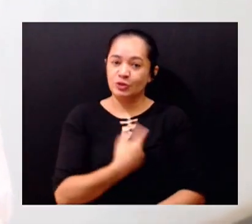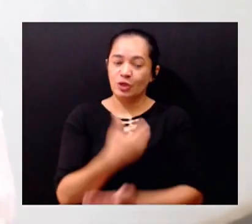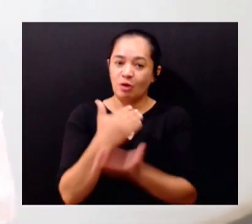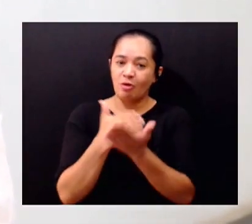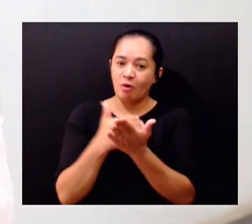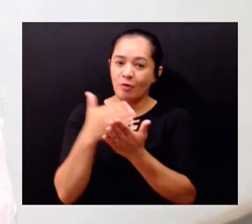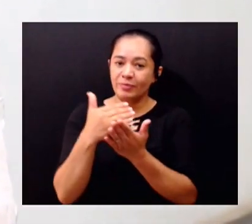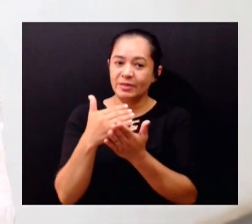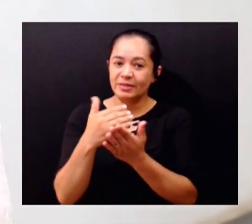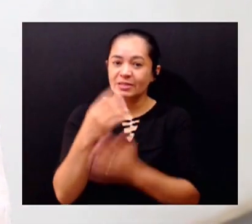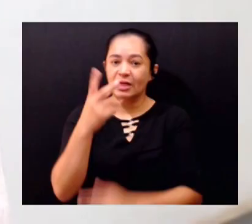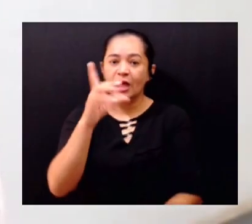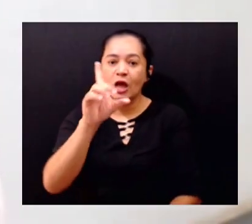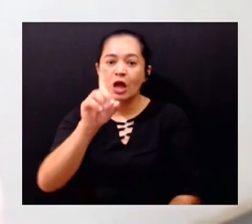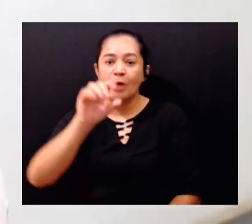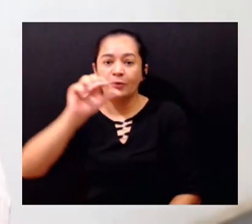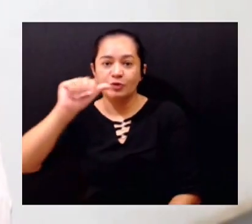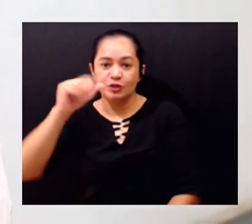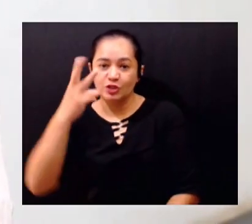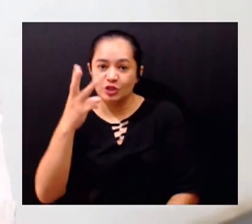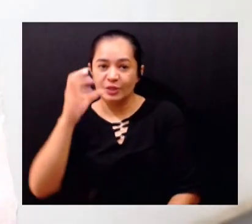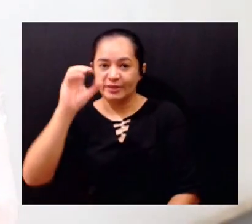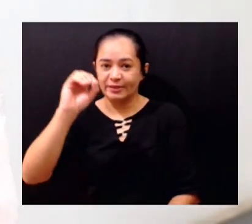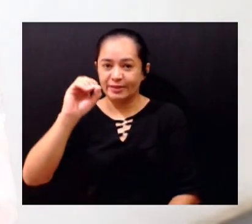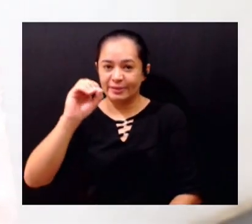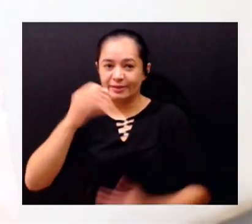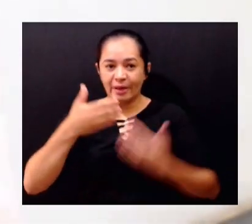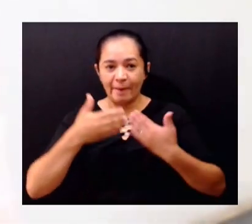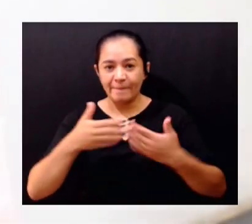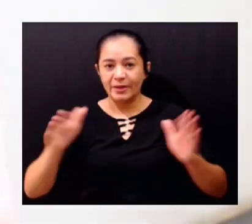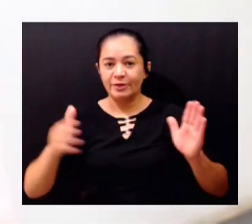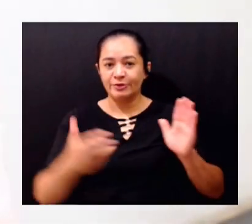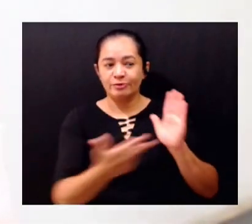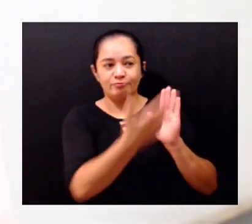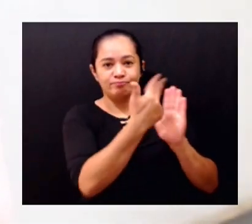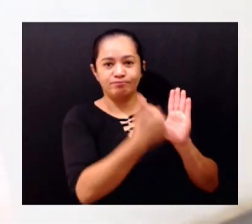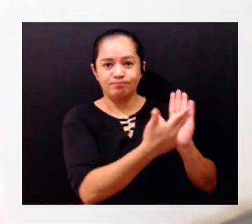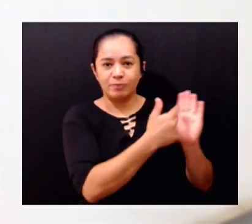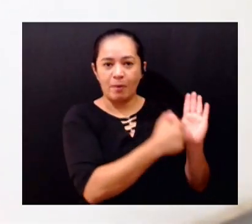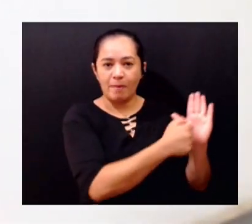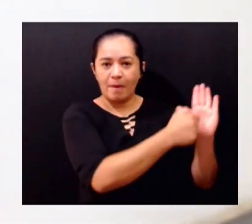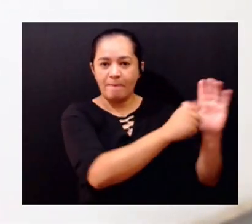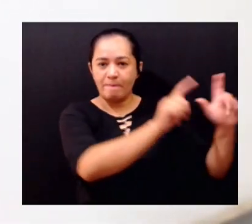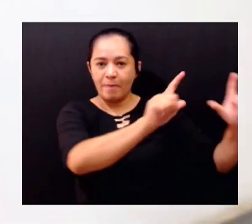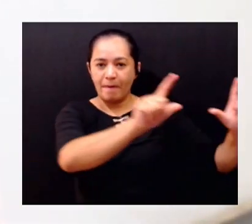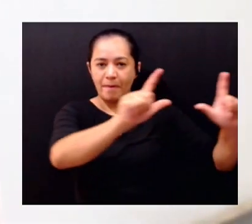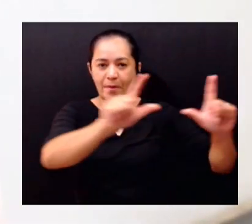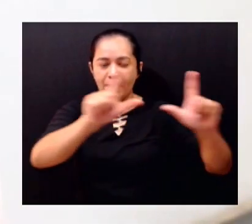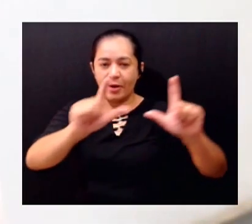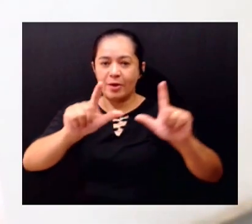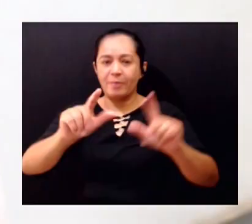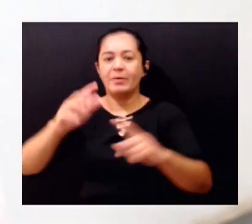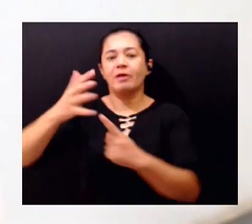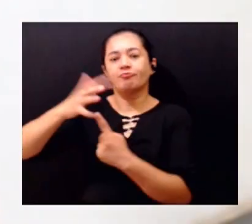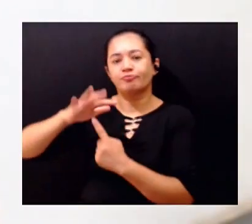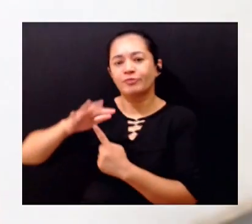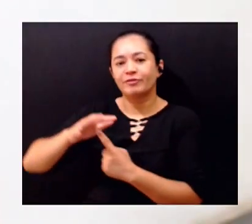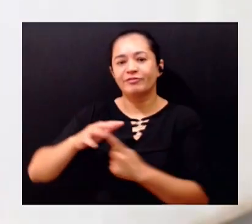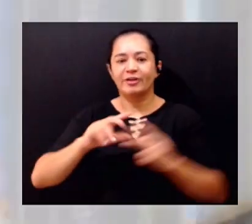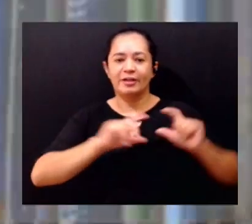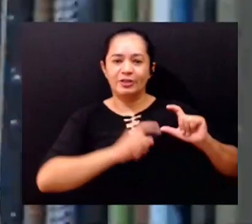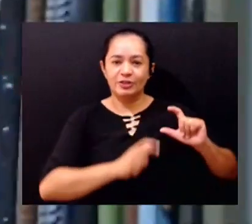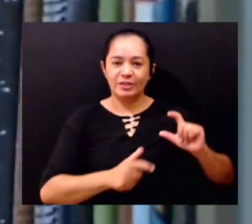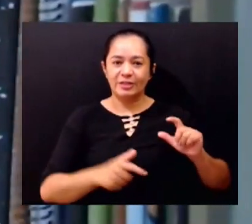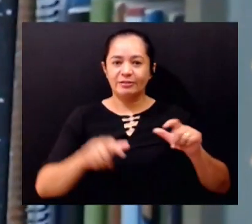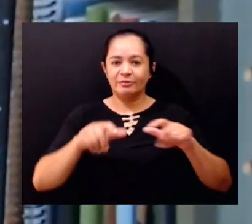uma exposição em homenagem ao Diego Freitas. Teremos uma feira de quadrinhos, roda de conversa e book crossing de